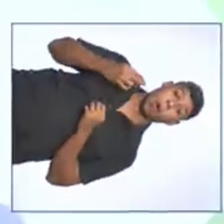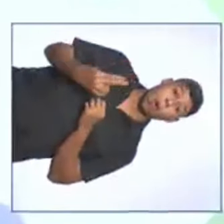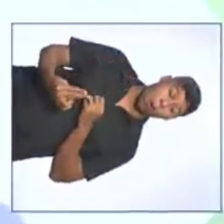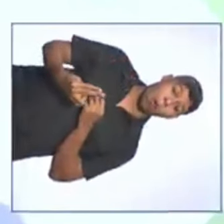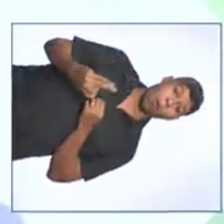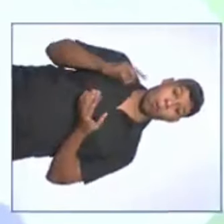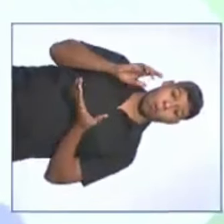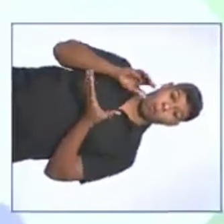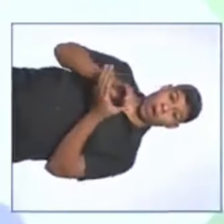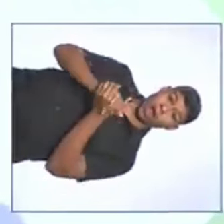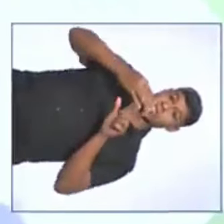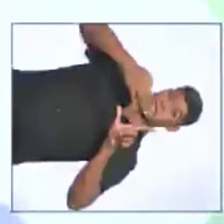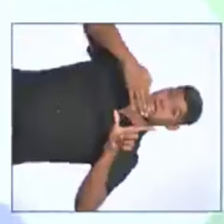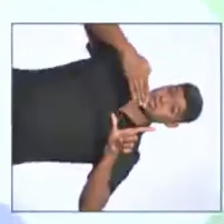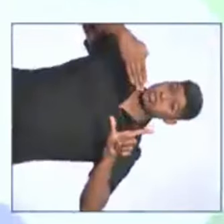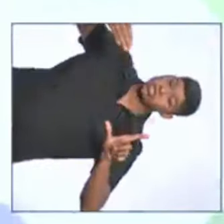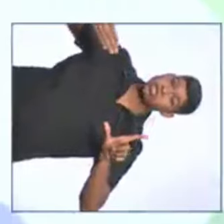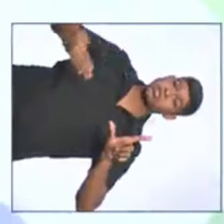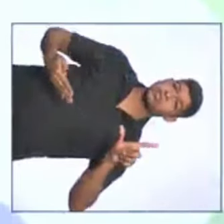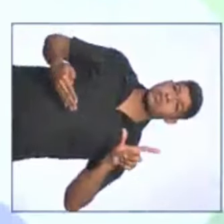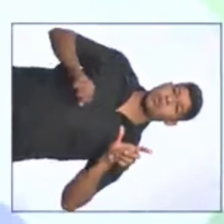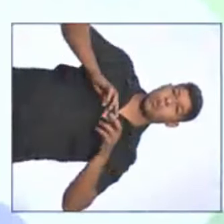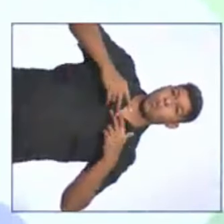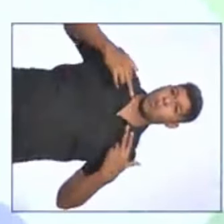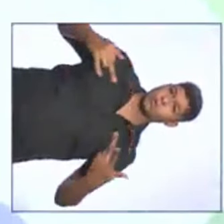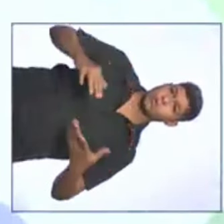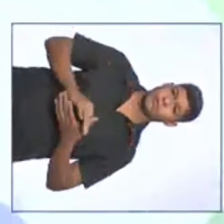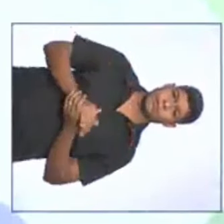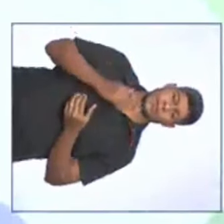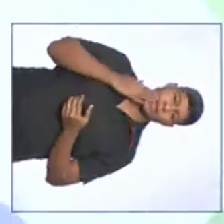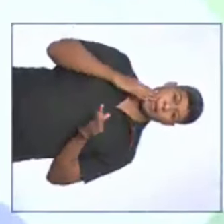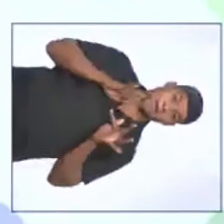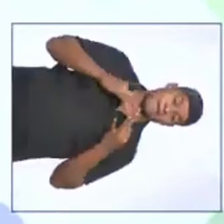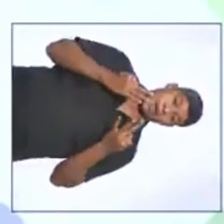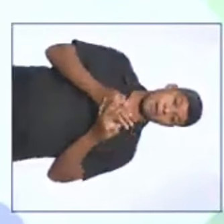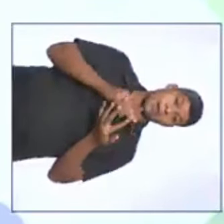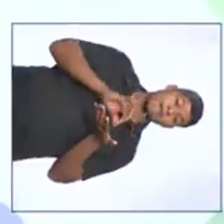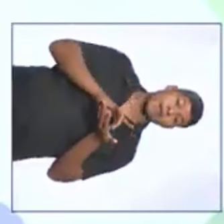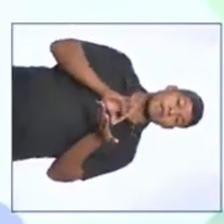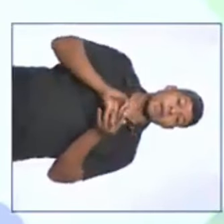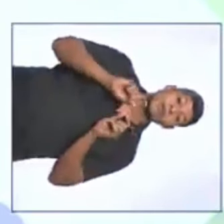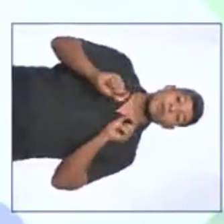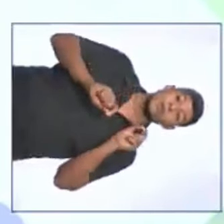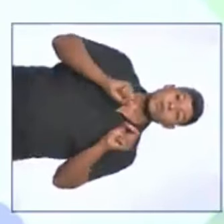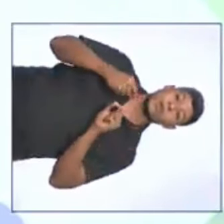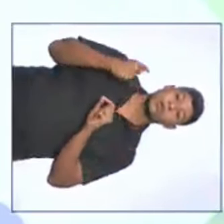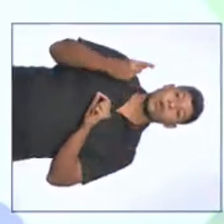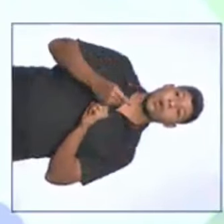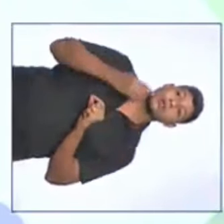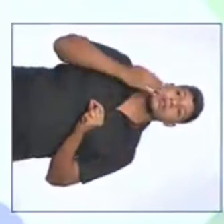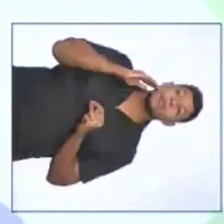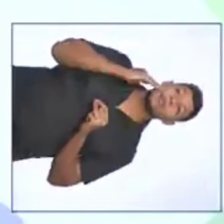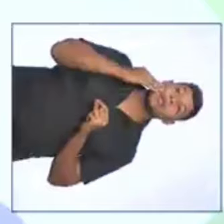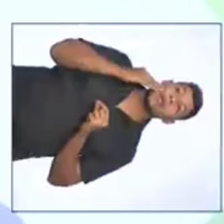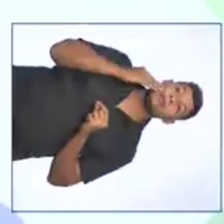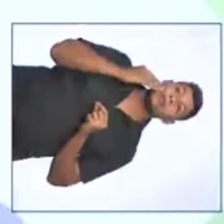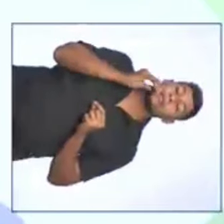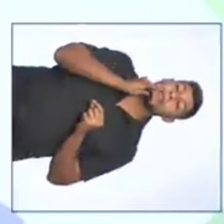caso de casais LGBTQ+, e coisas do tipo. Porque o família, na verdade, é aquilo que a gente entende como